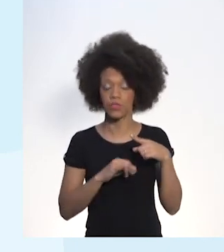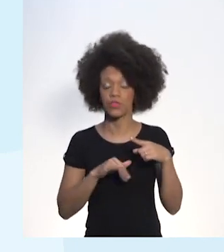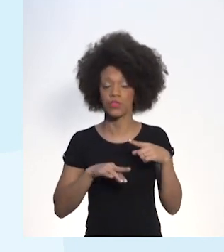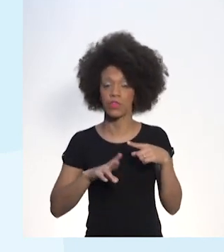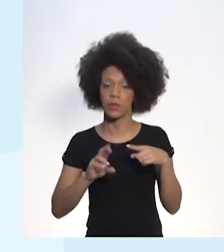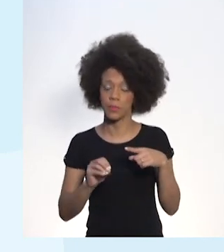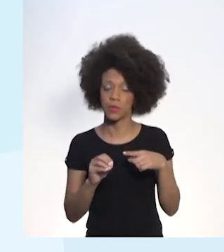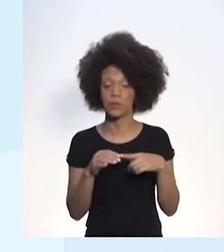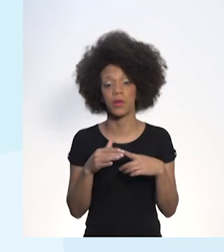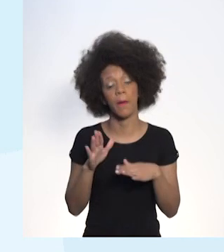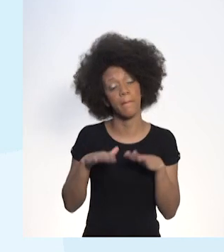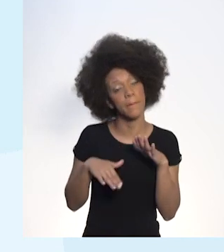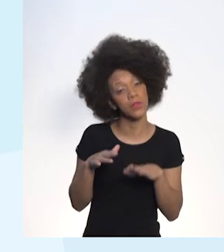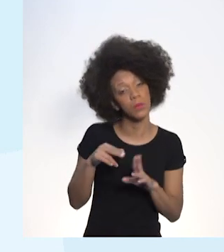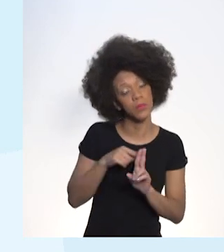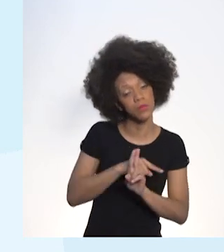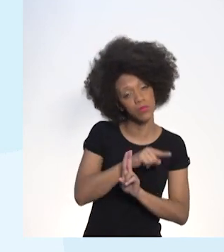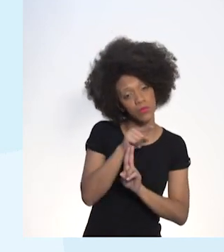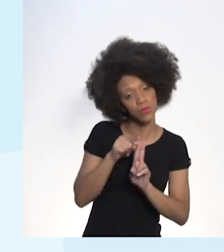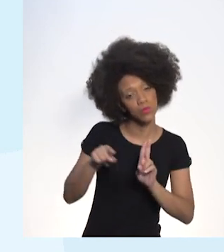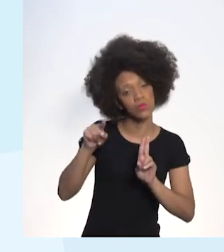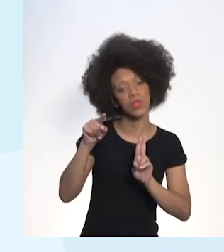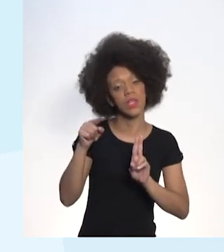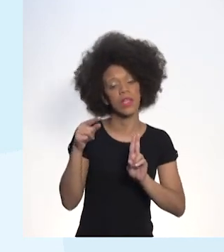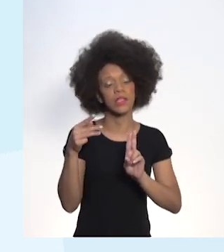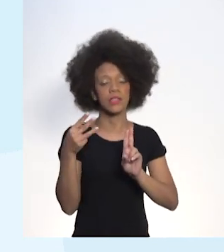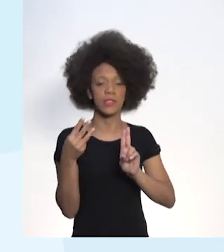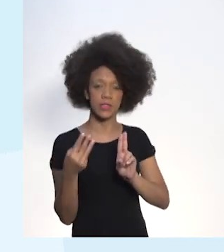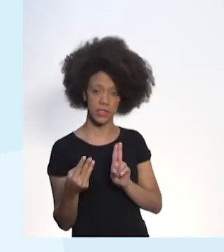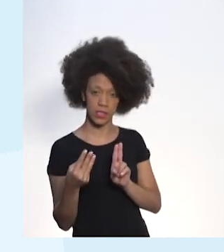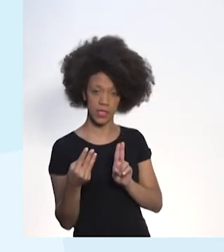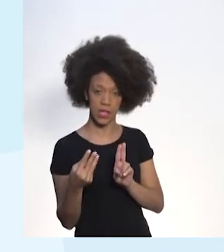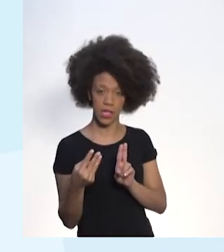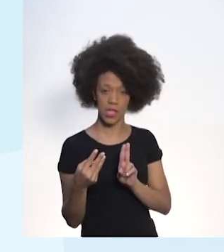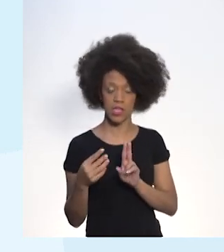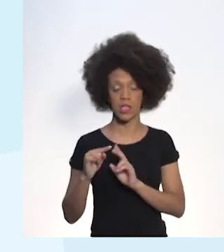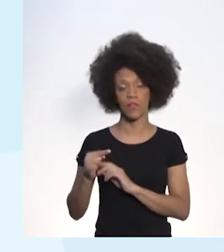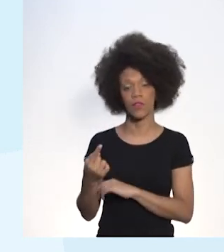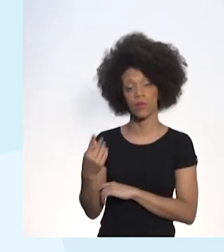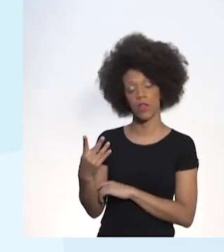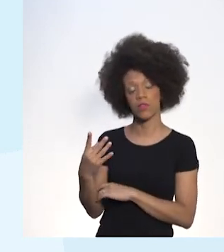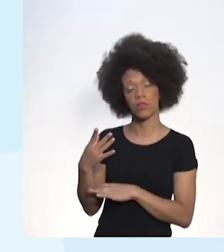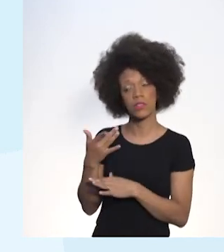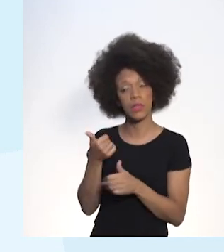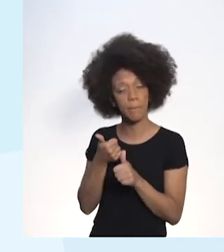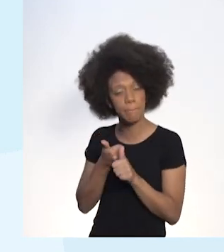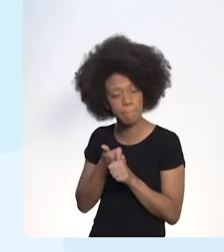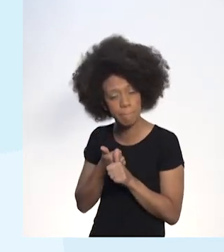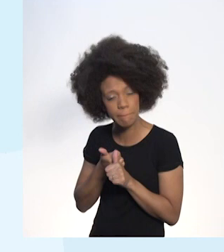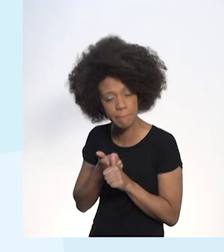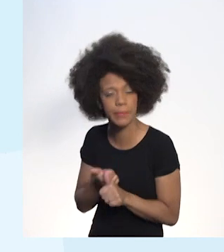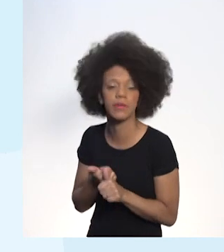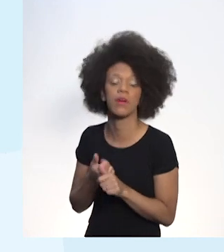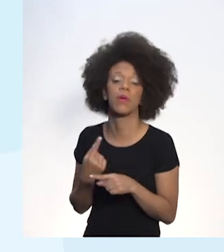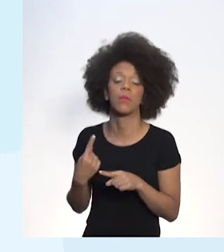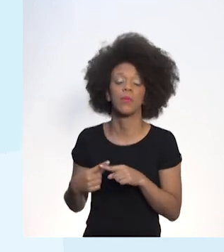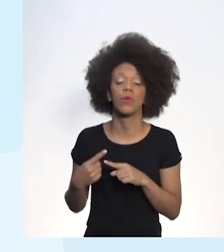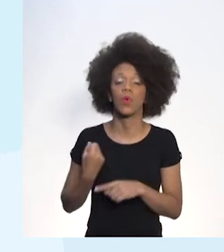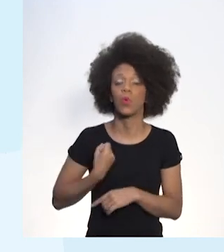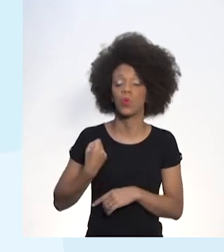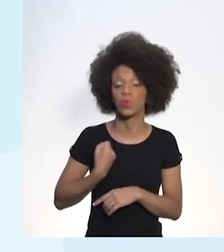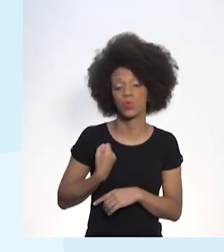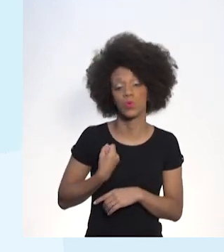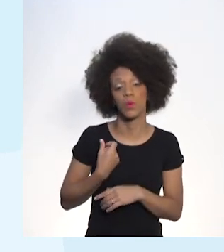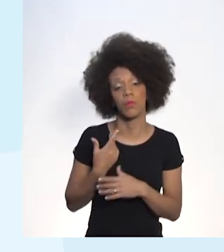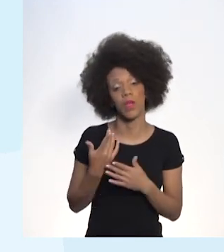aproximadamente 3,14, tá? Eu coloquei aproximadamente, né? Porque esse número aí é um númerozão